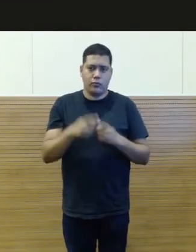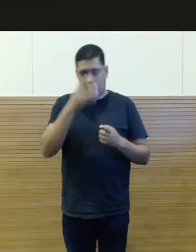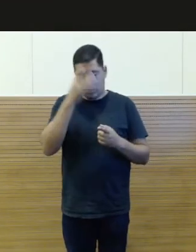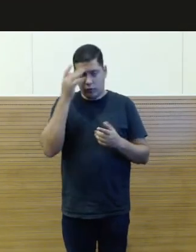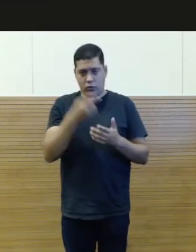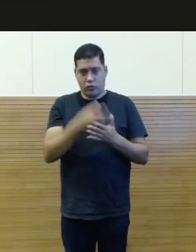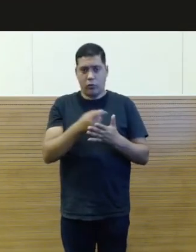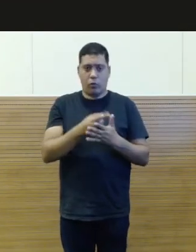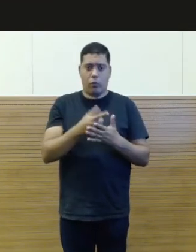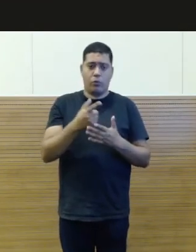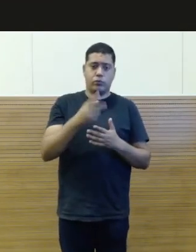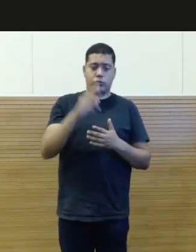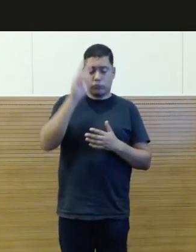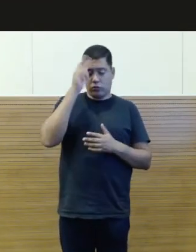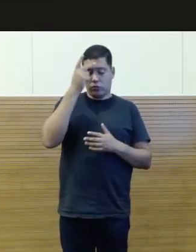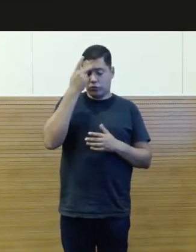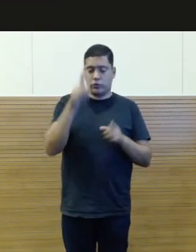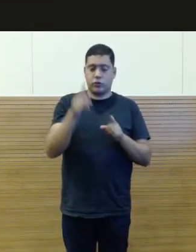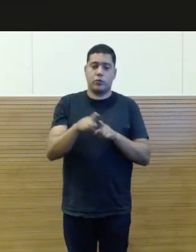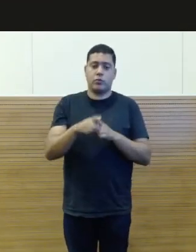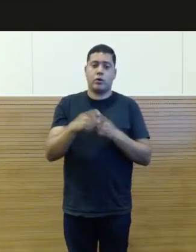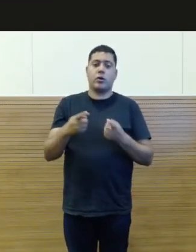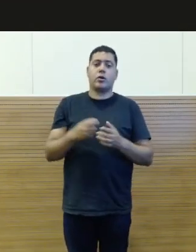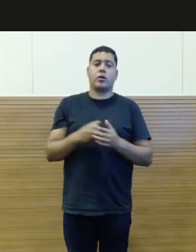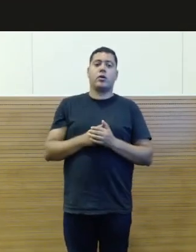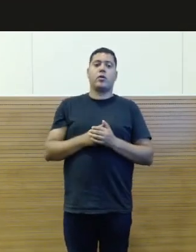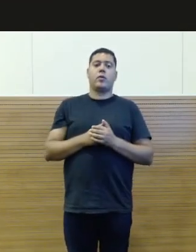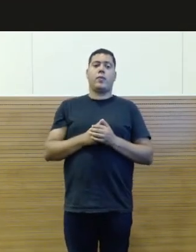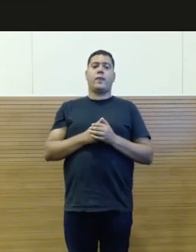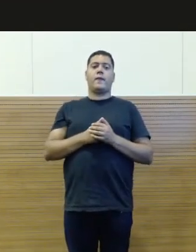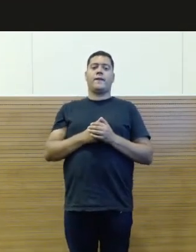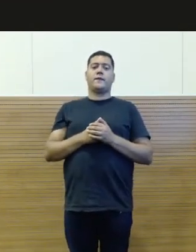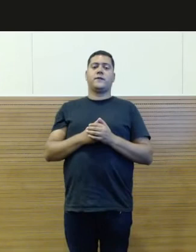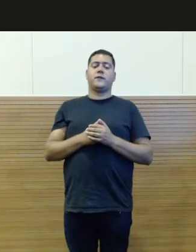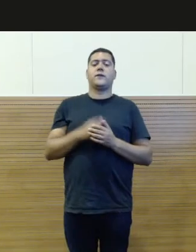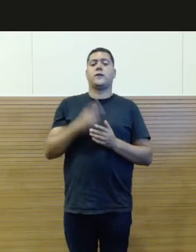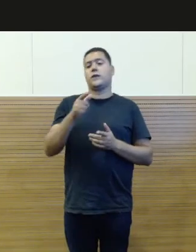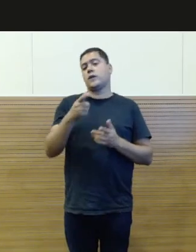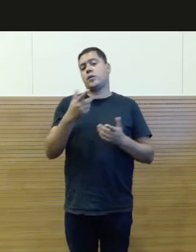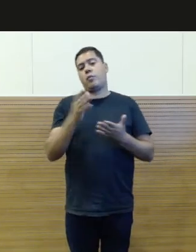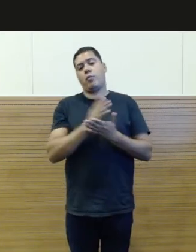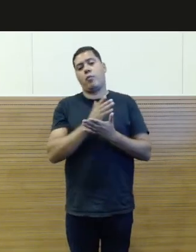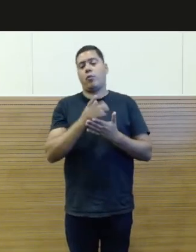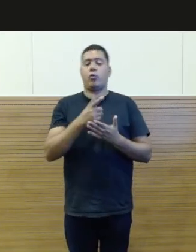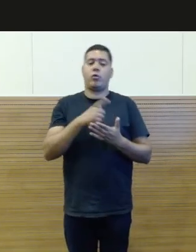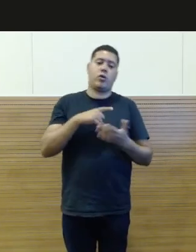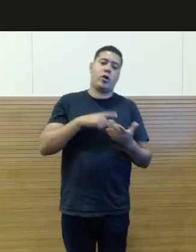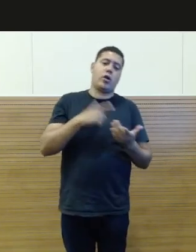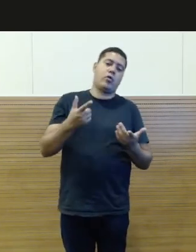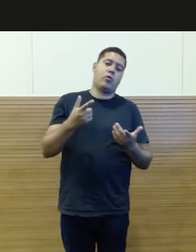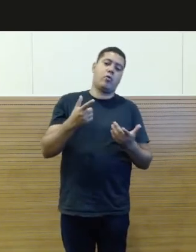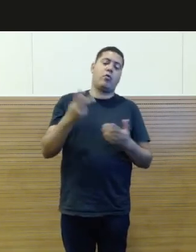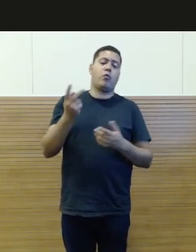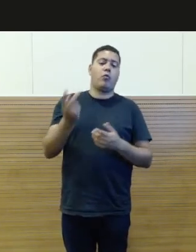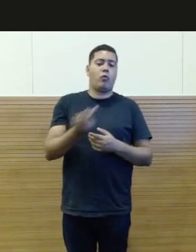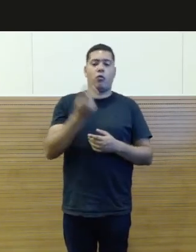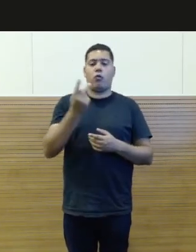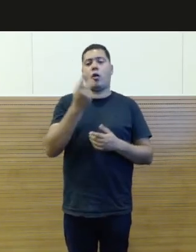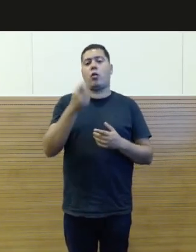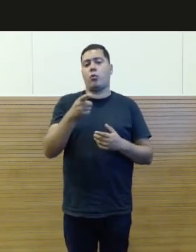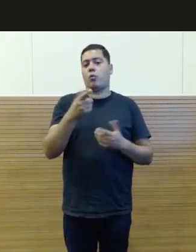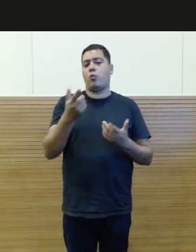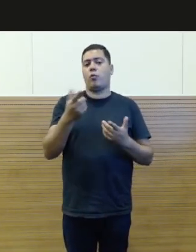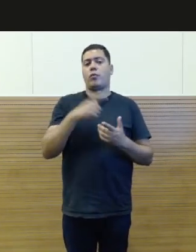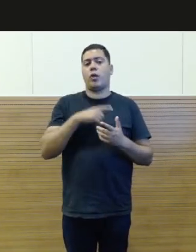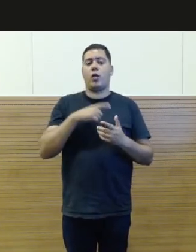confundisse, principalmente nas situações em que um produto tinha uma valência conflitiva, ou seja, um produto que é ao mesmo